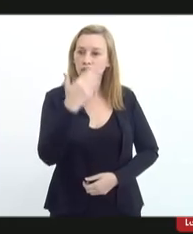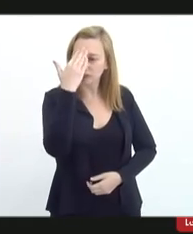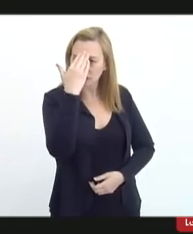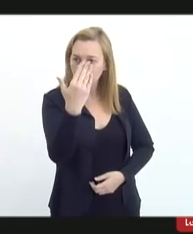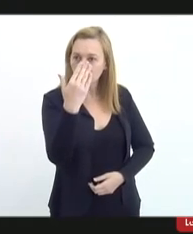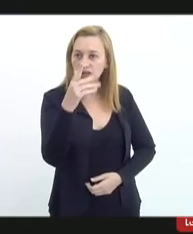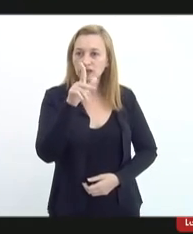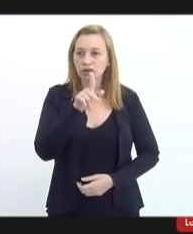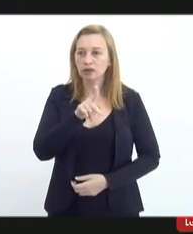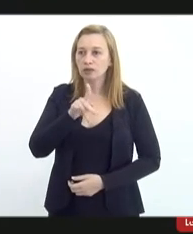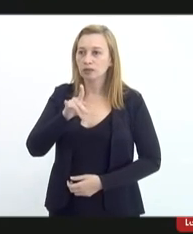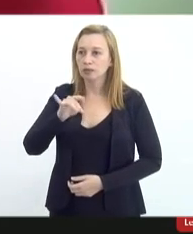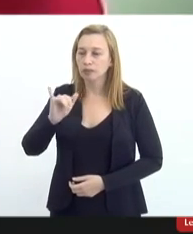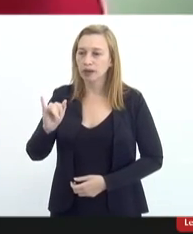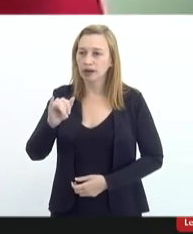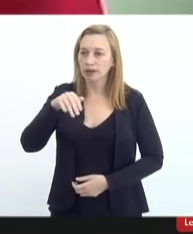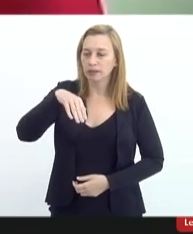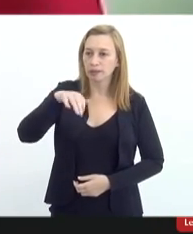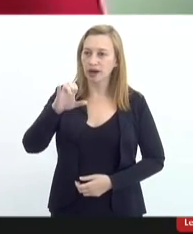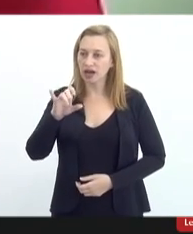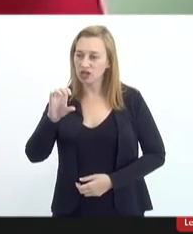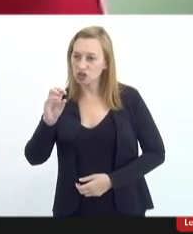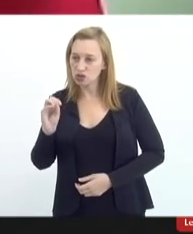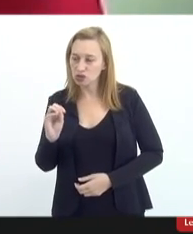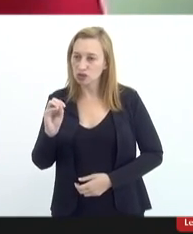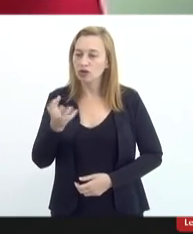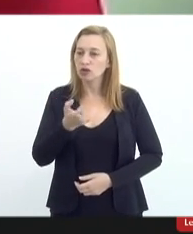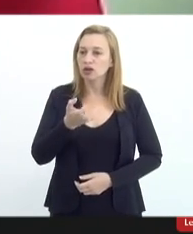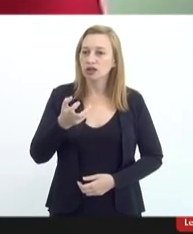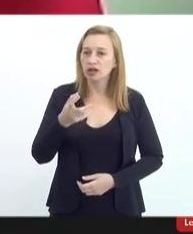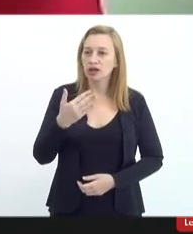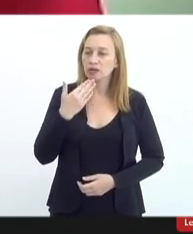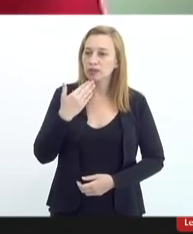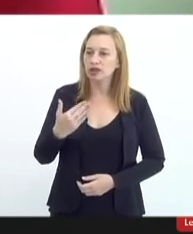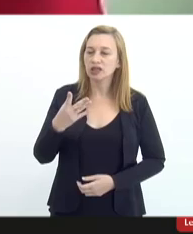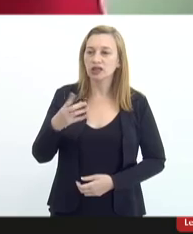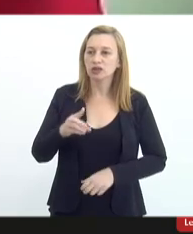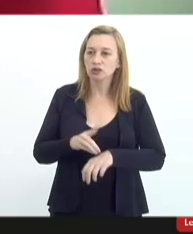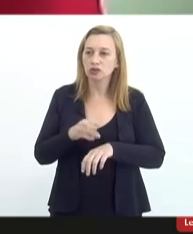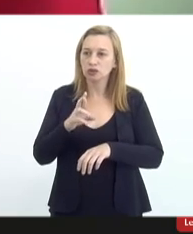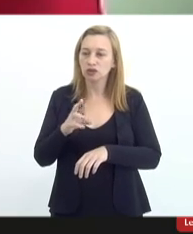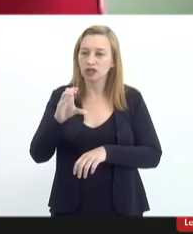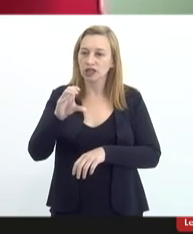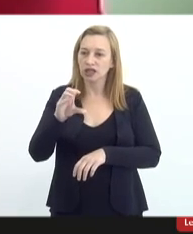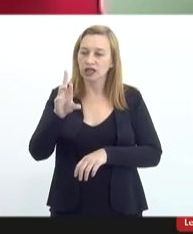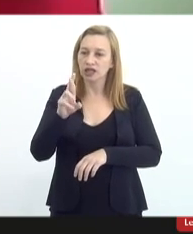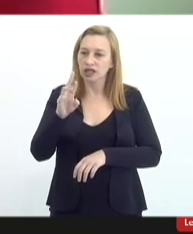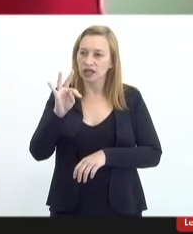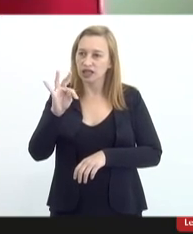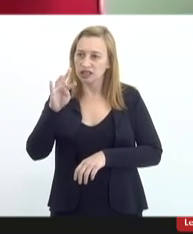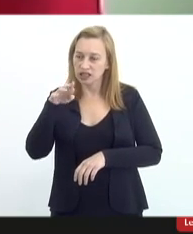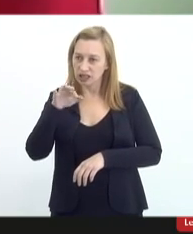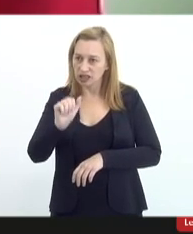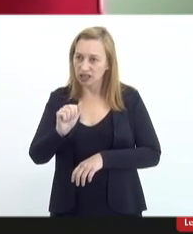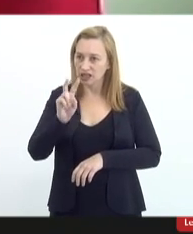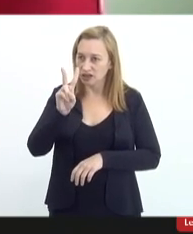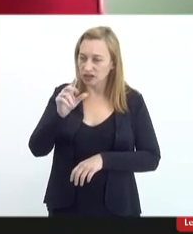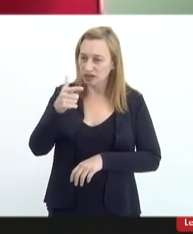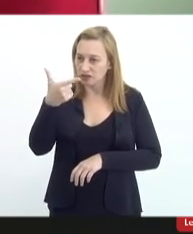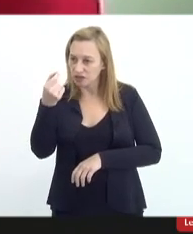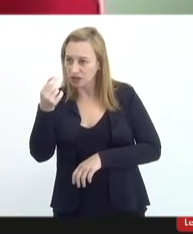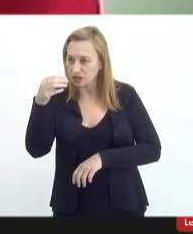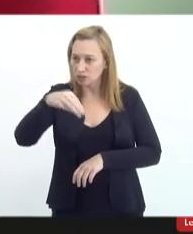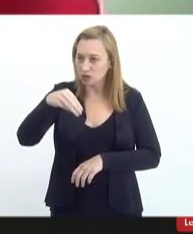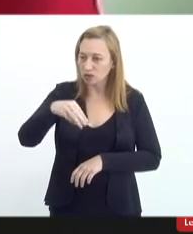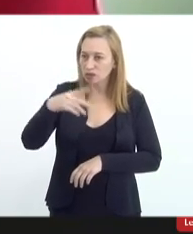Agradecendo ao pai Márcio, eu quero então passar para a doutora Cristina Vital, por favor, 20 minutos para a sua